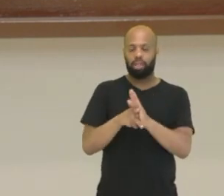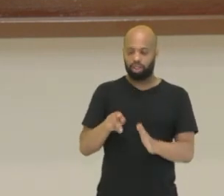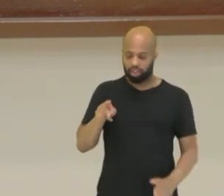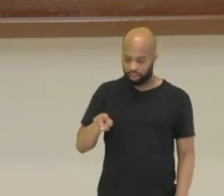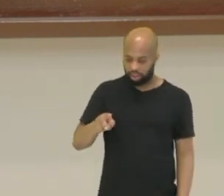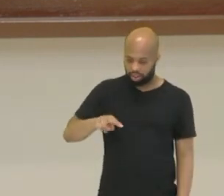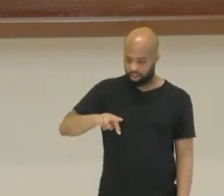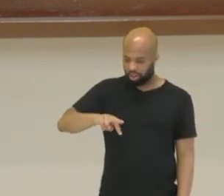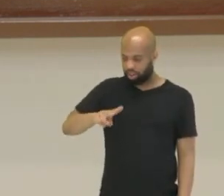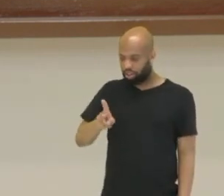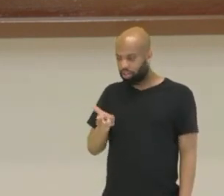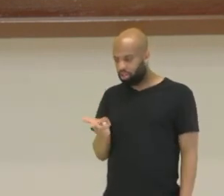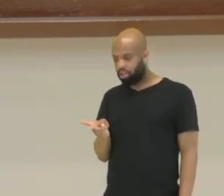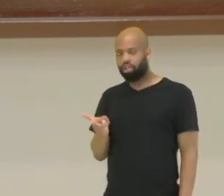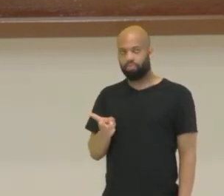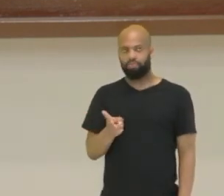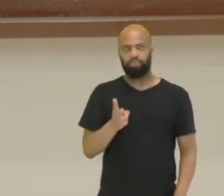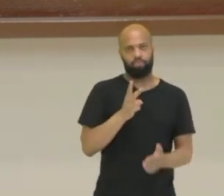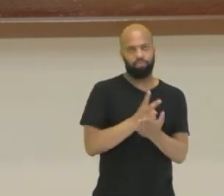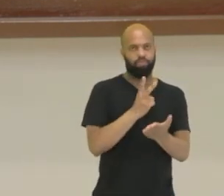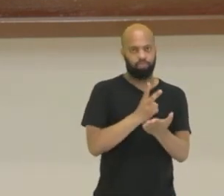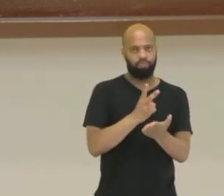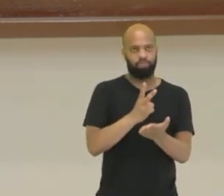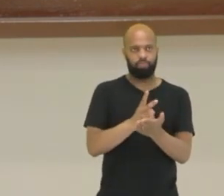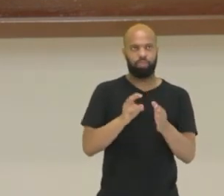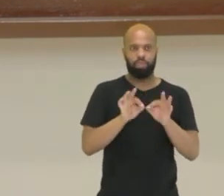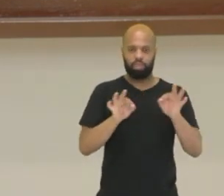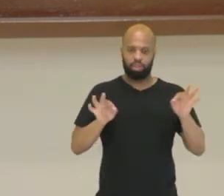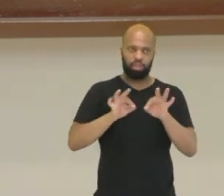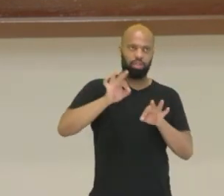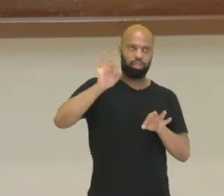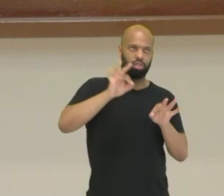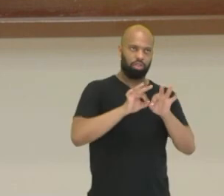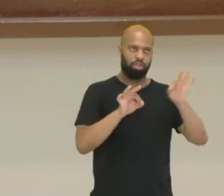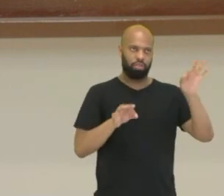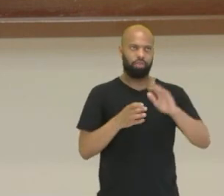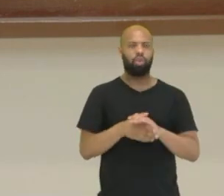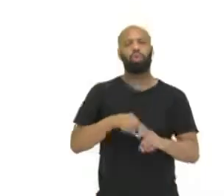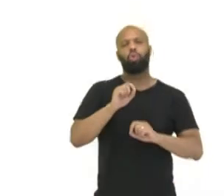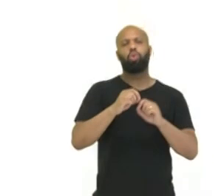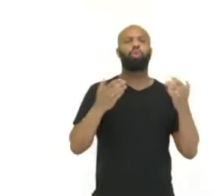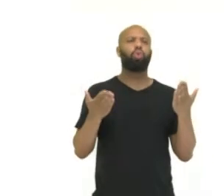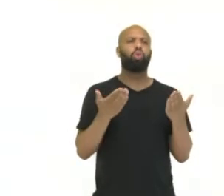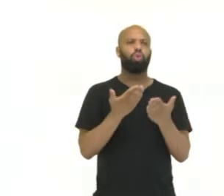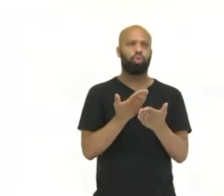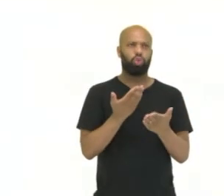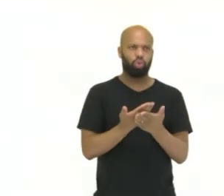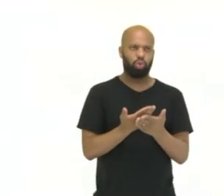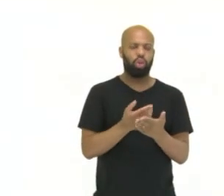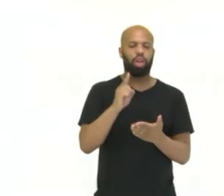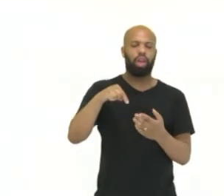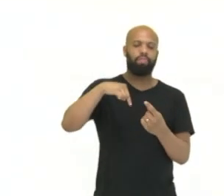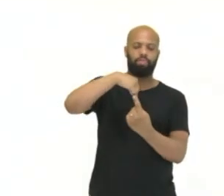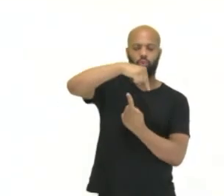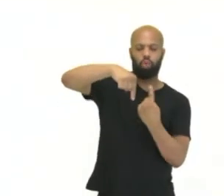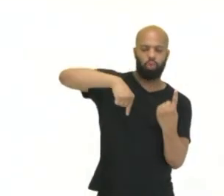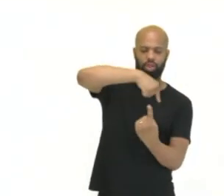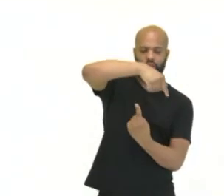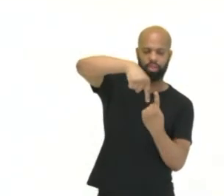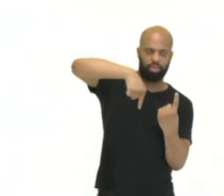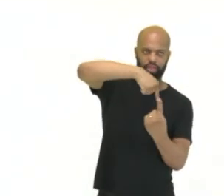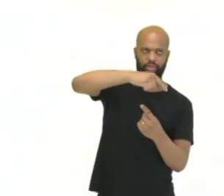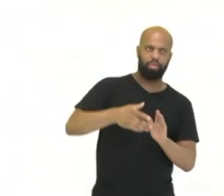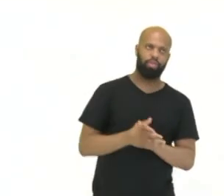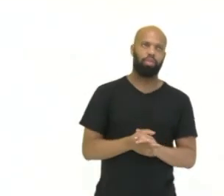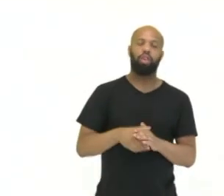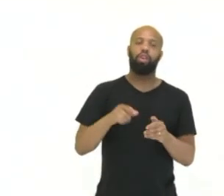figura preserve as medidas, ok? O que nós vimos então? Nós vimos rotação, tá?